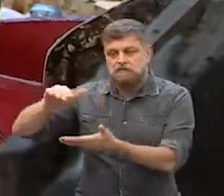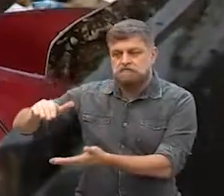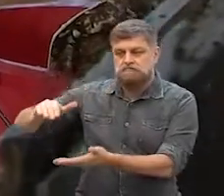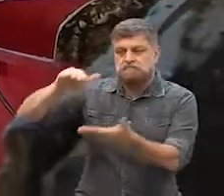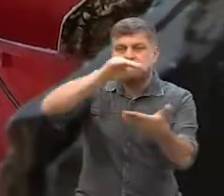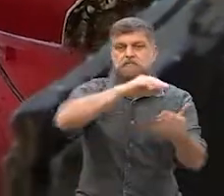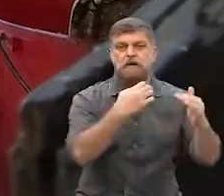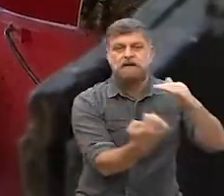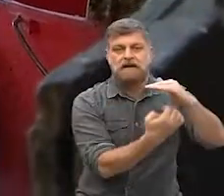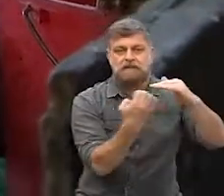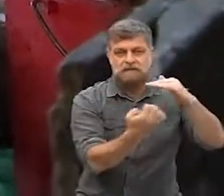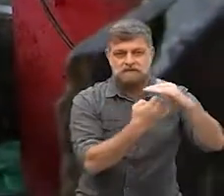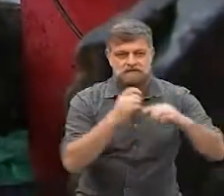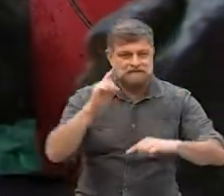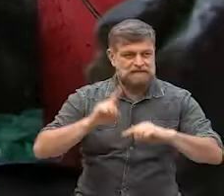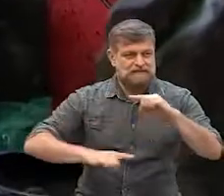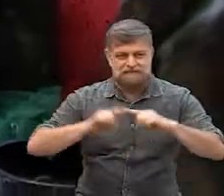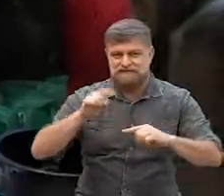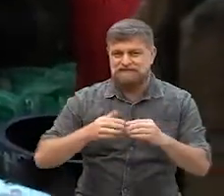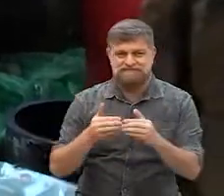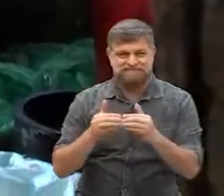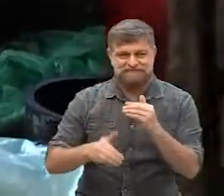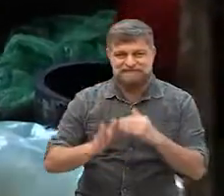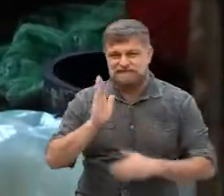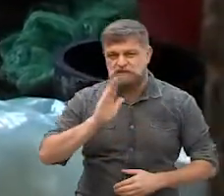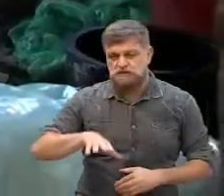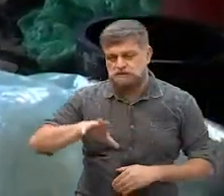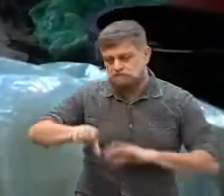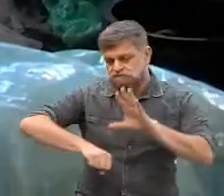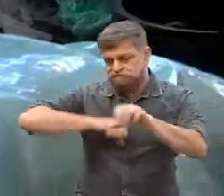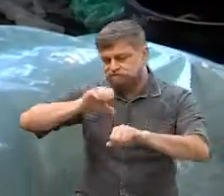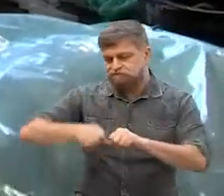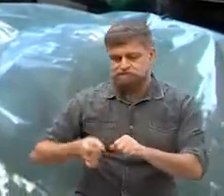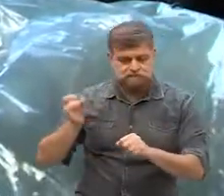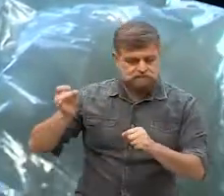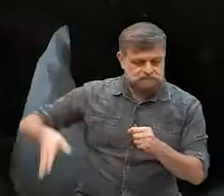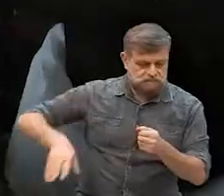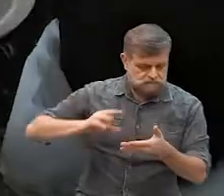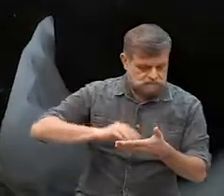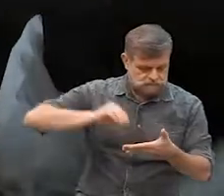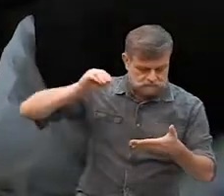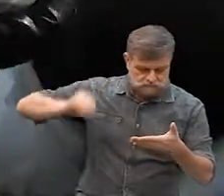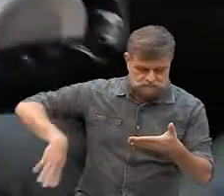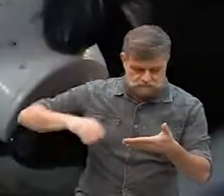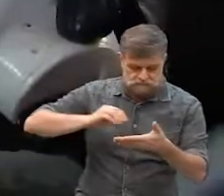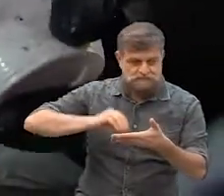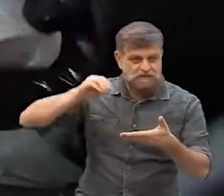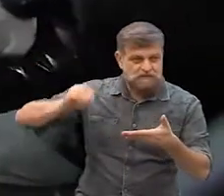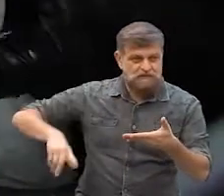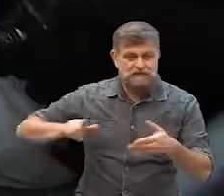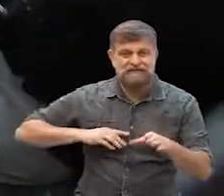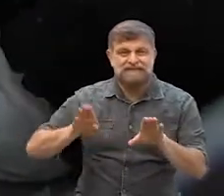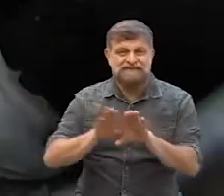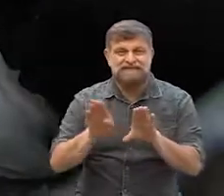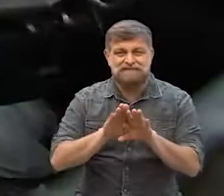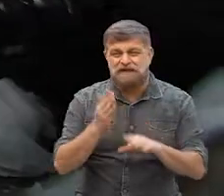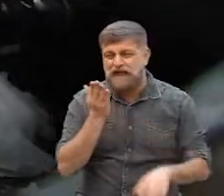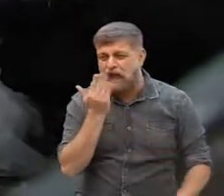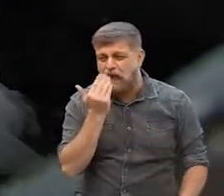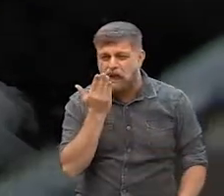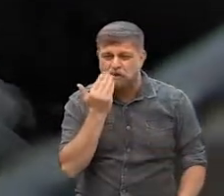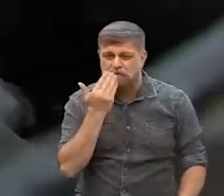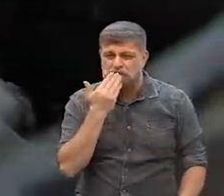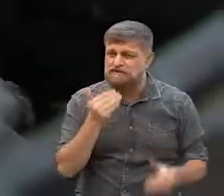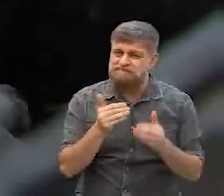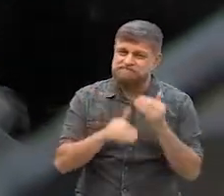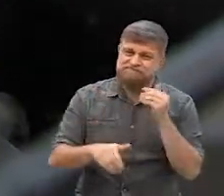Muitos materiais que não deveriam estar aqui já são separados logo que chegam, sem contar os restos de alimentos